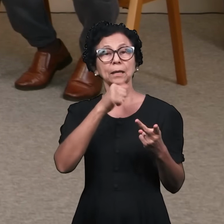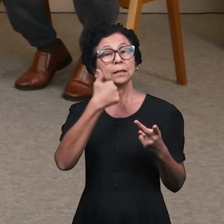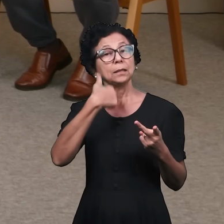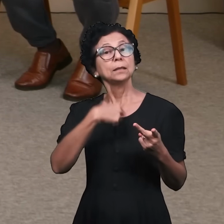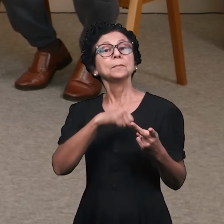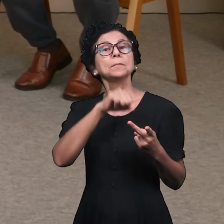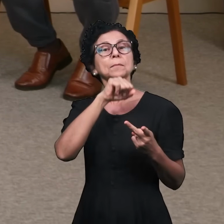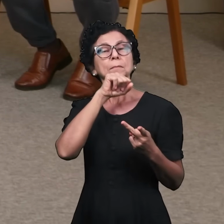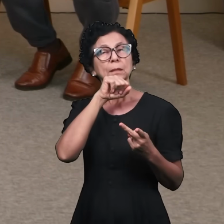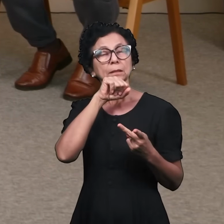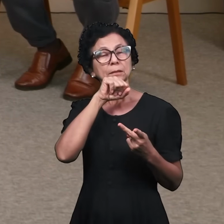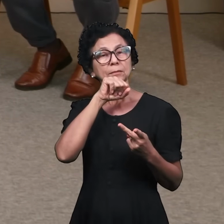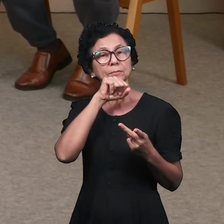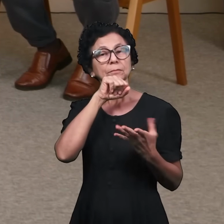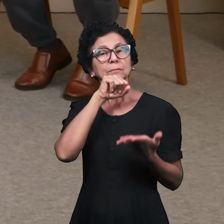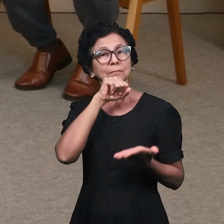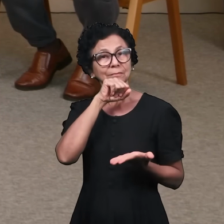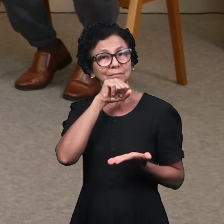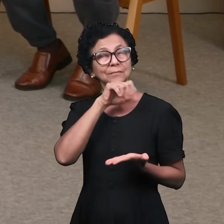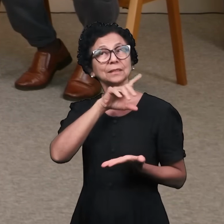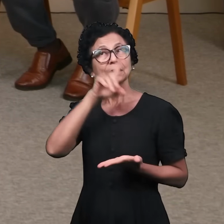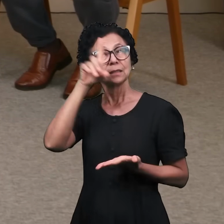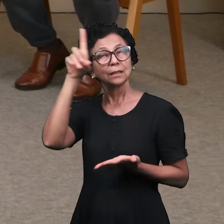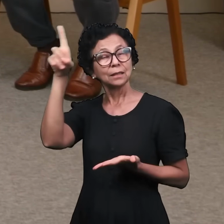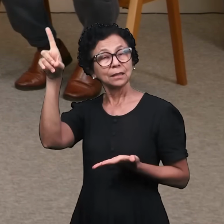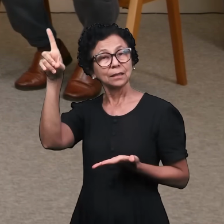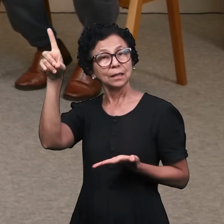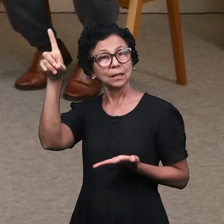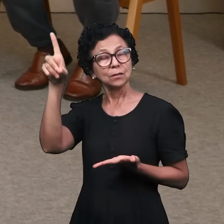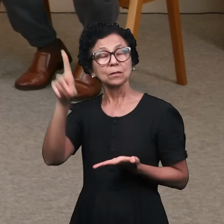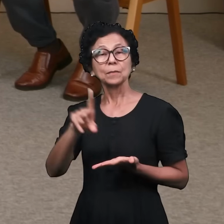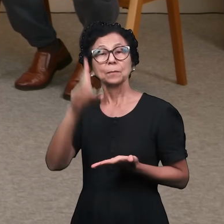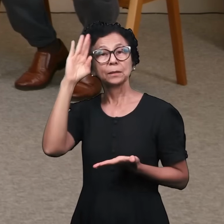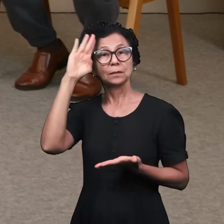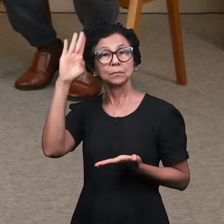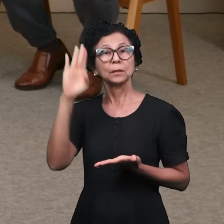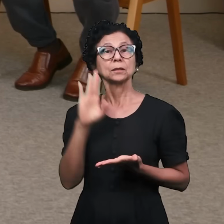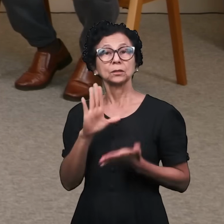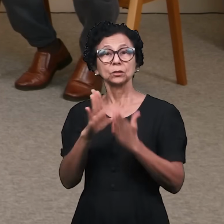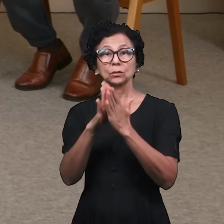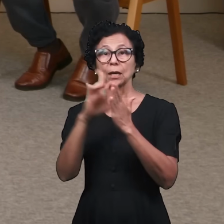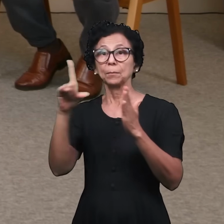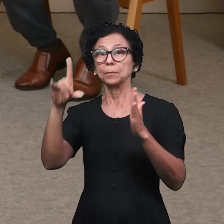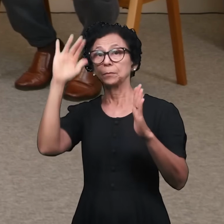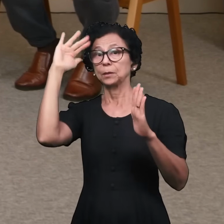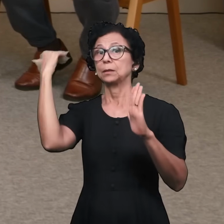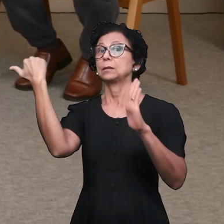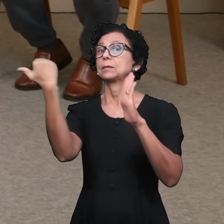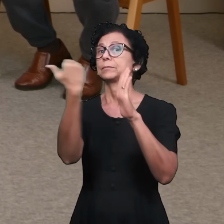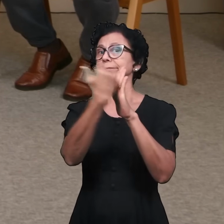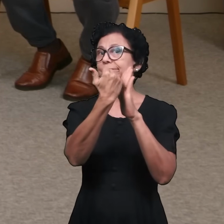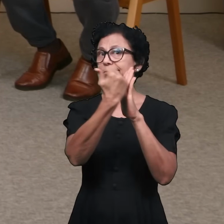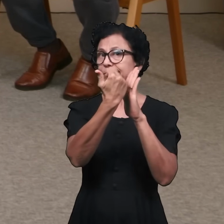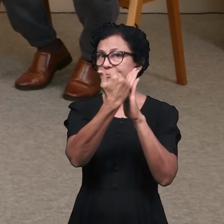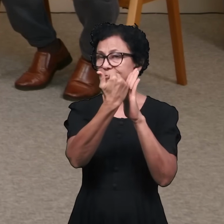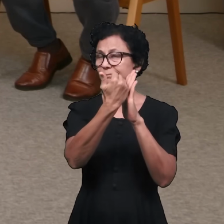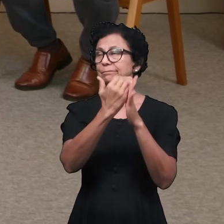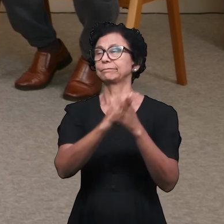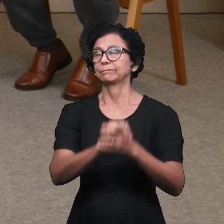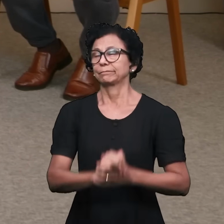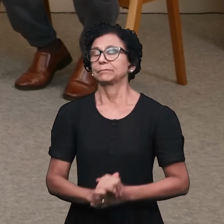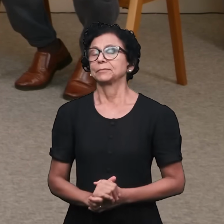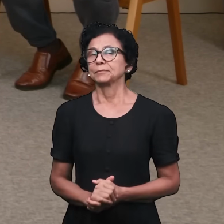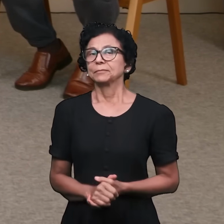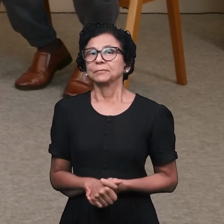Porque quando nós obedecemos aos nossos pais, estamos obedecendo sobretudo a palavra de Deus. Amém?